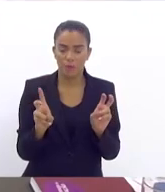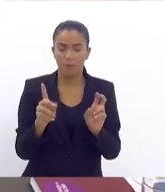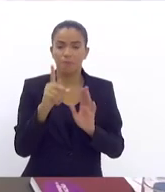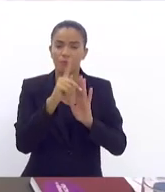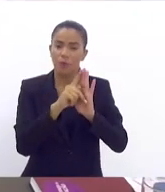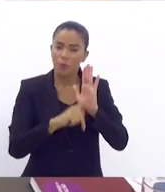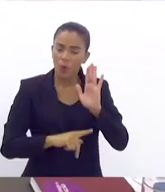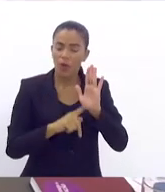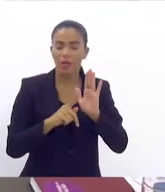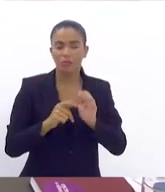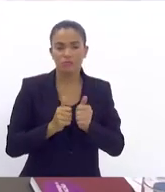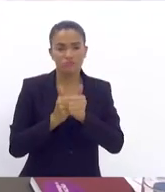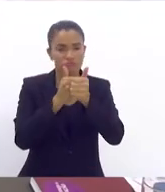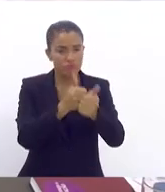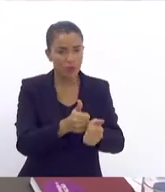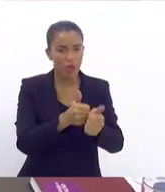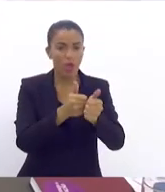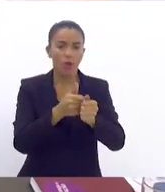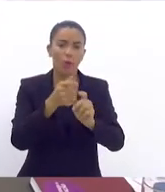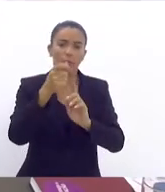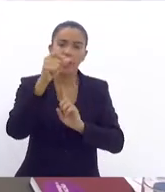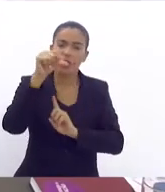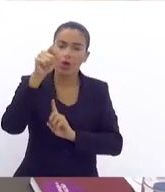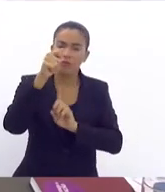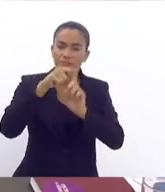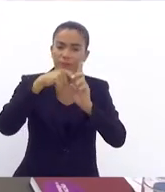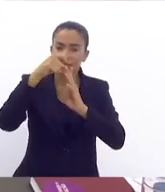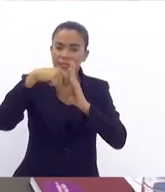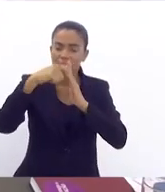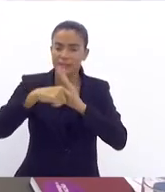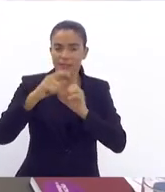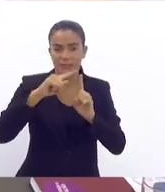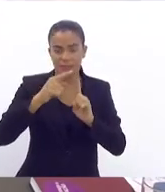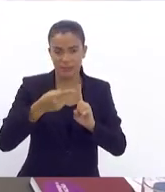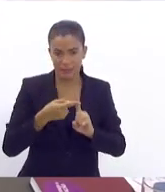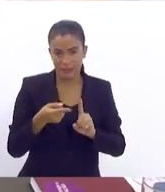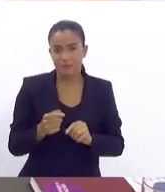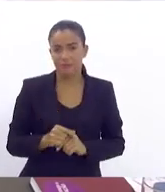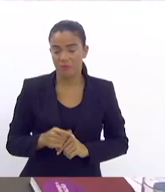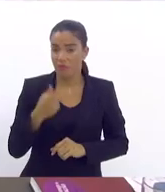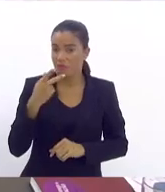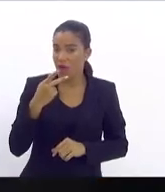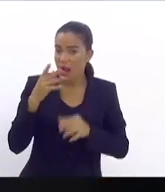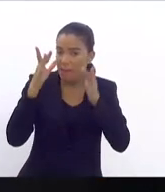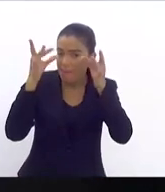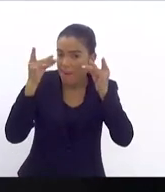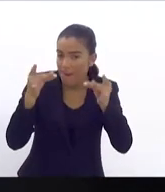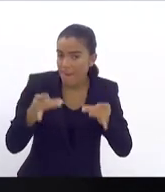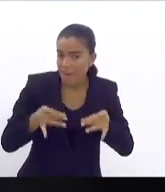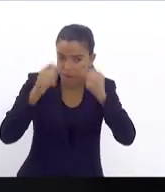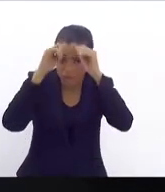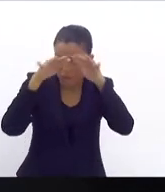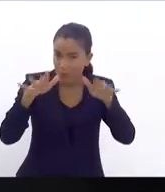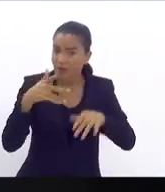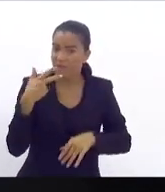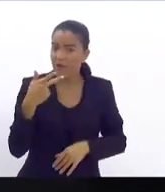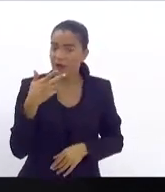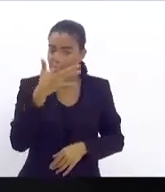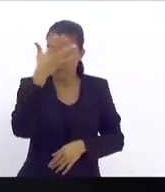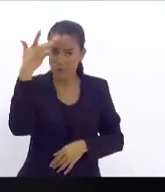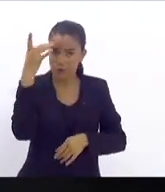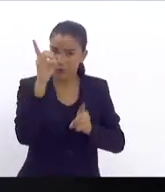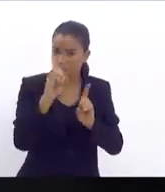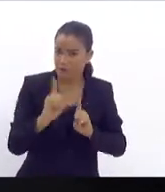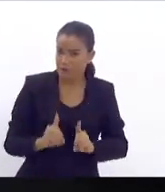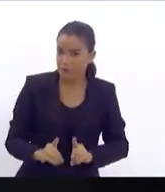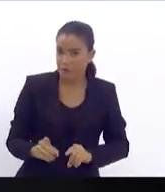programa de acompanhamento pré-natal. Então, não fala objetivamente, claramente, expectativa, mas fala de pessoas com deficiência. Aí seria o